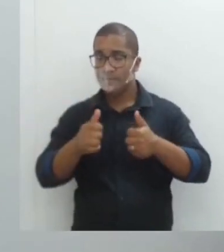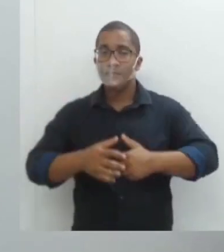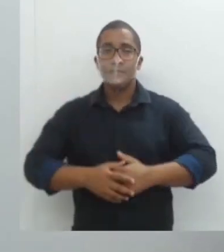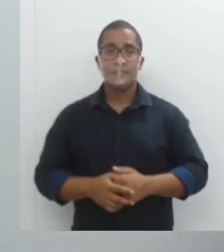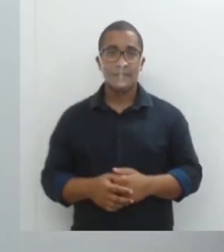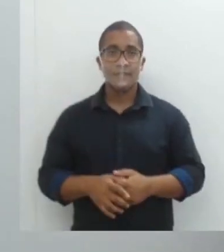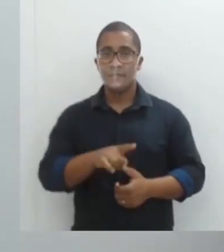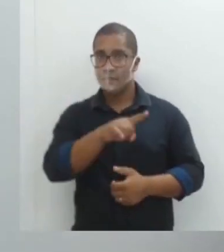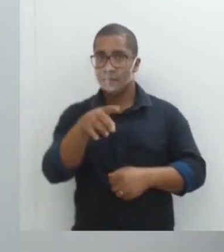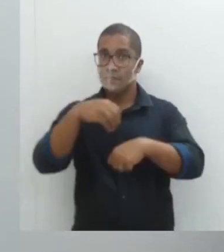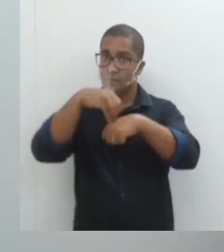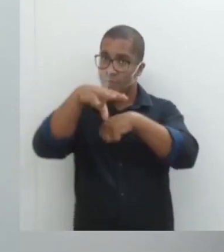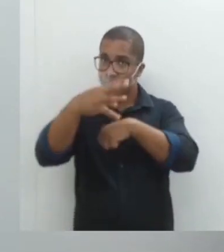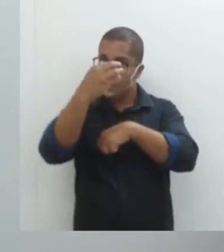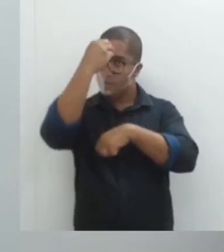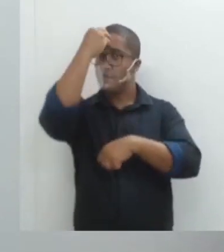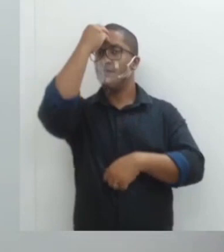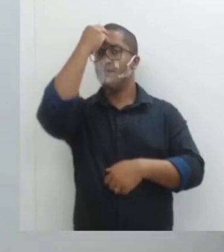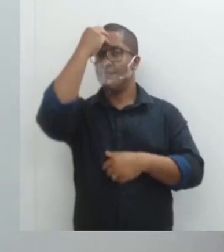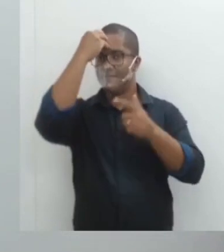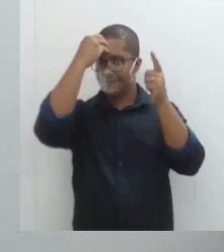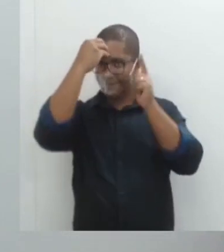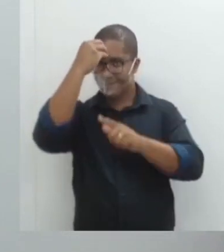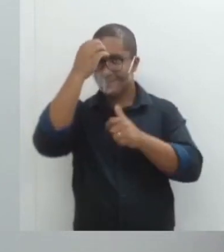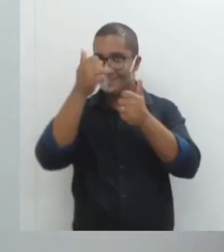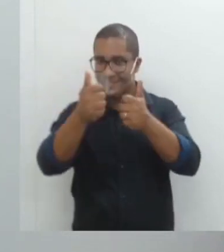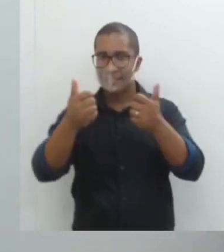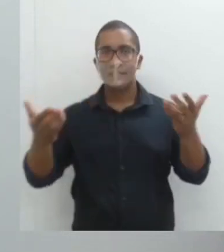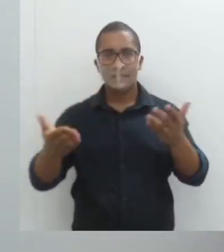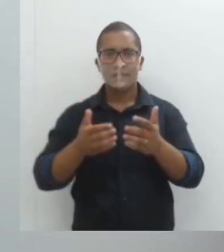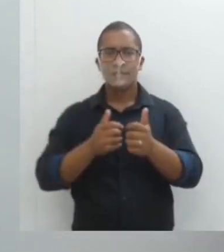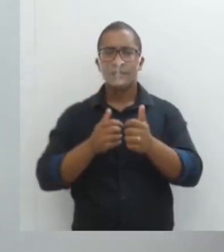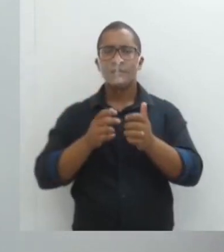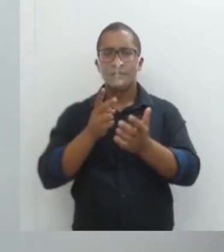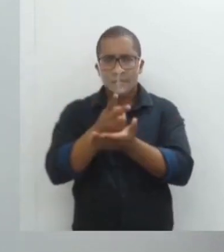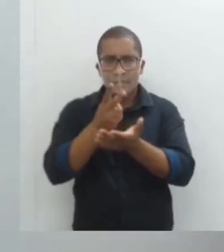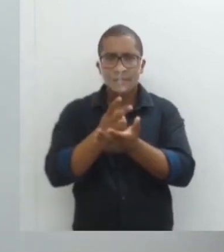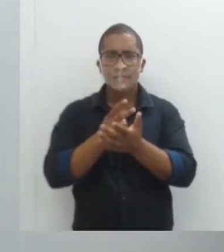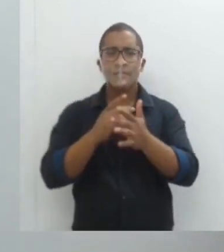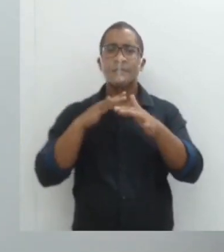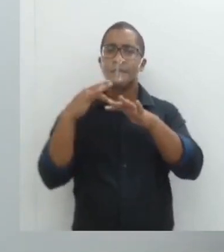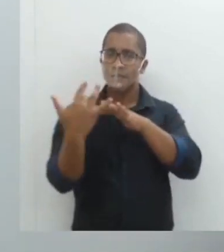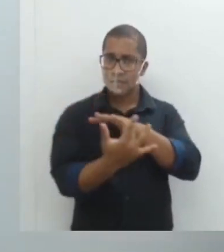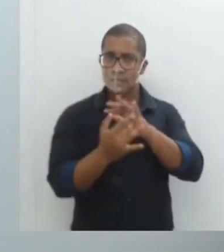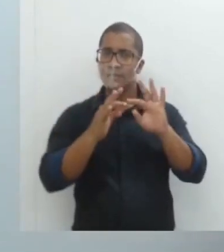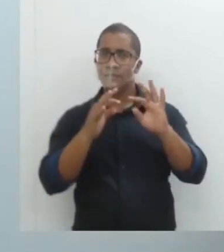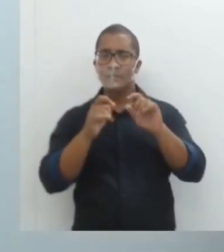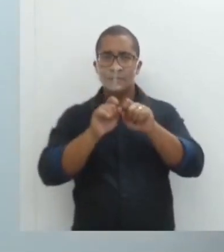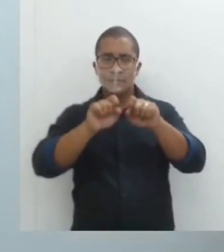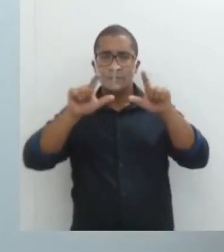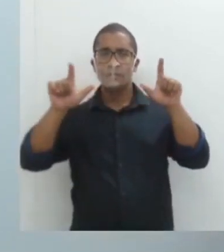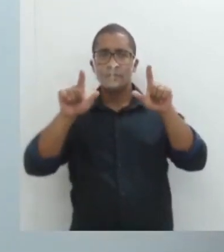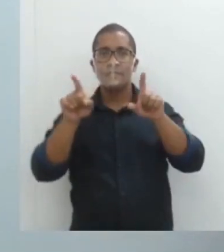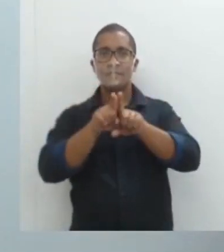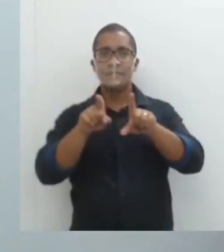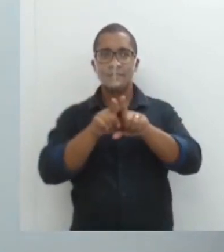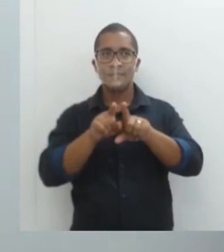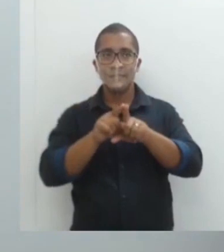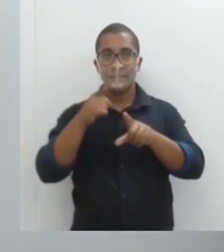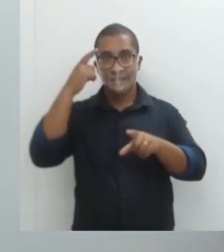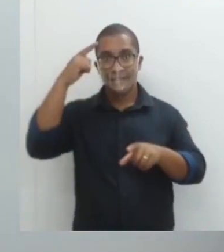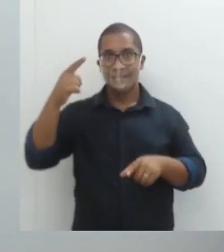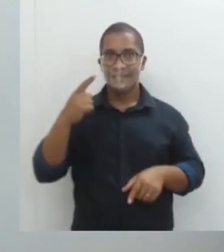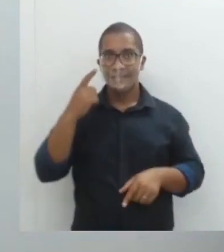Então, fica aí a dica para todos vocês e acompanhe nossas redes sociais. E